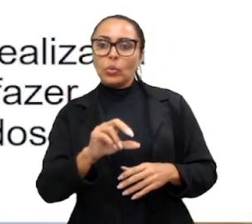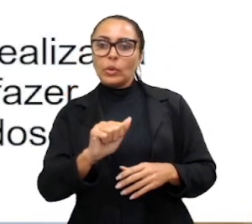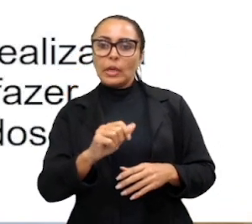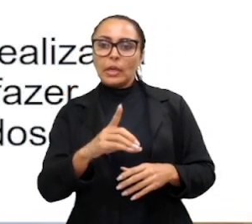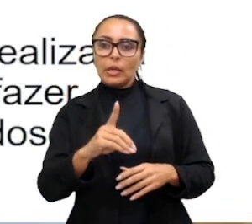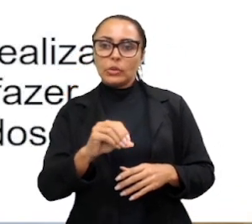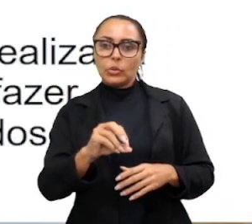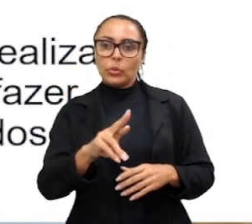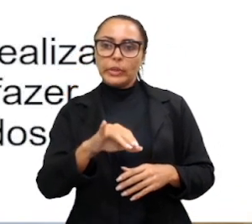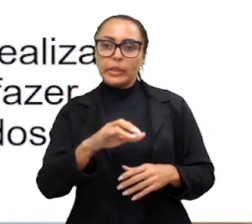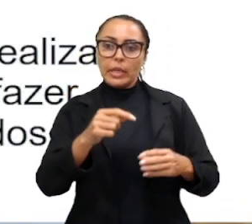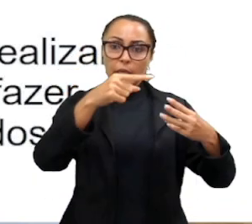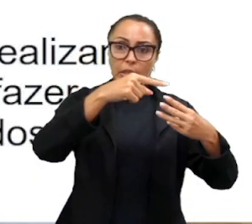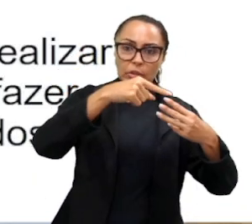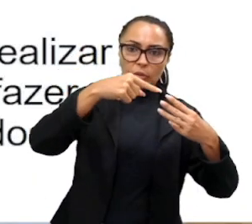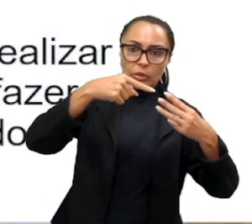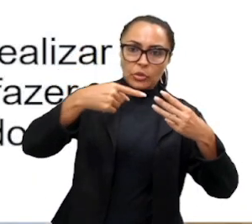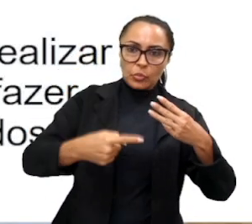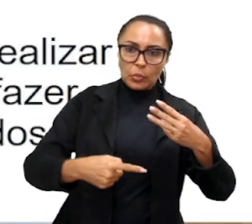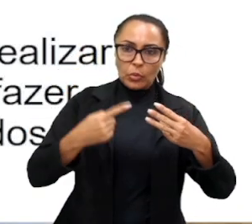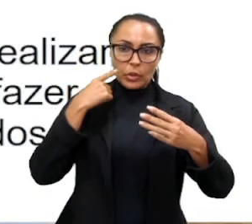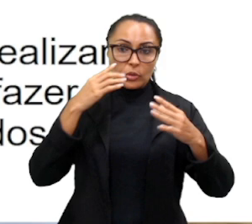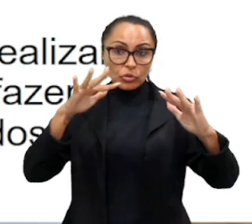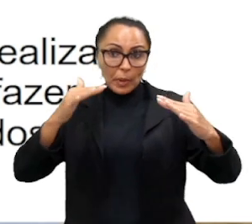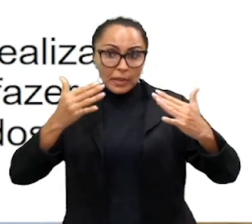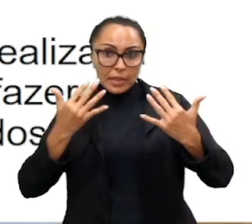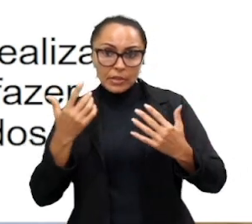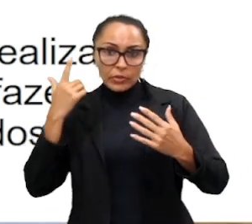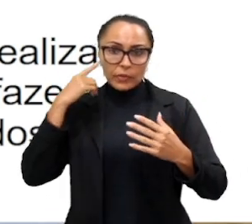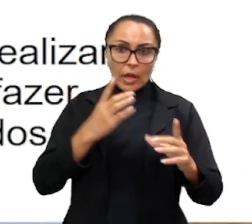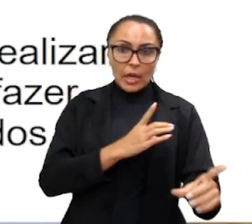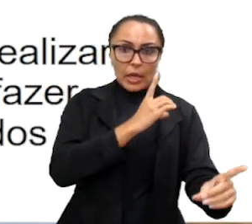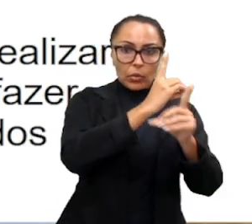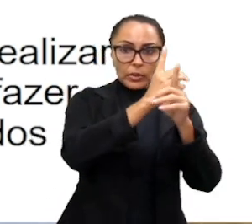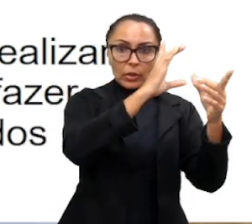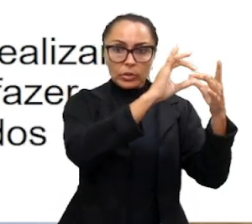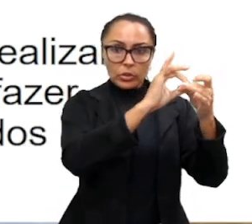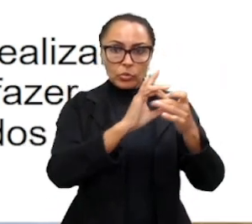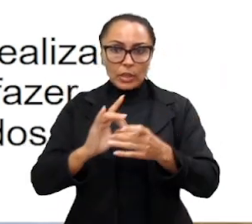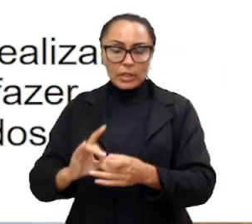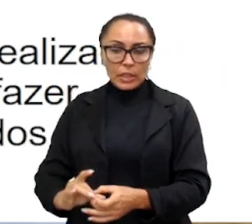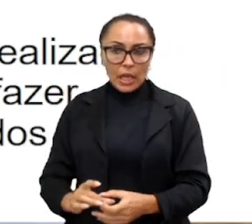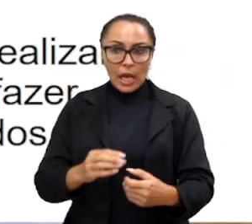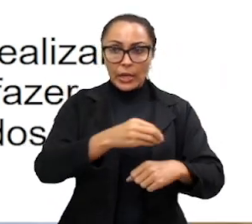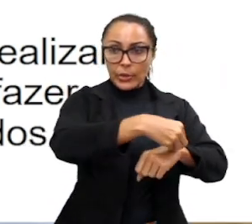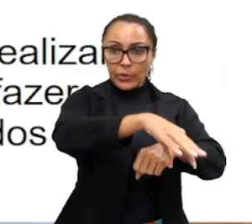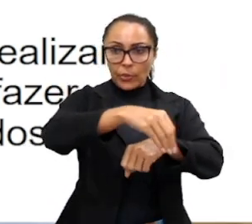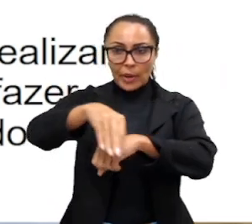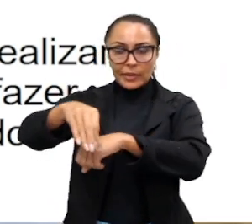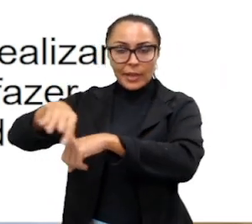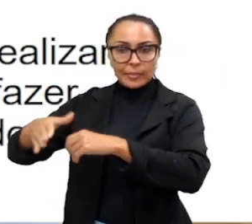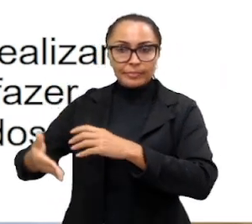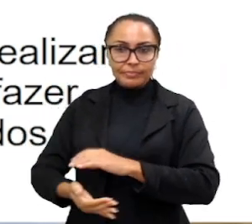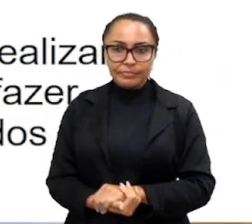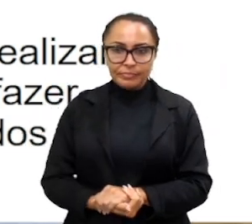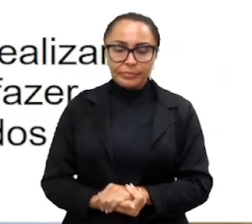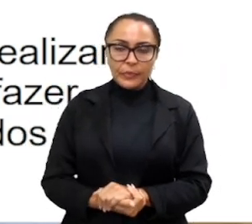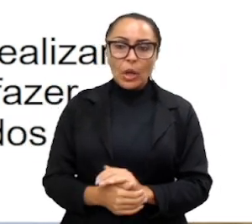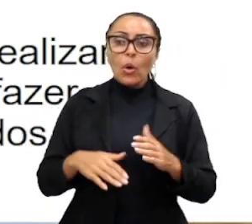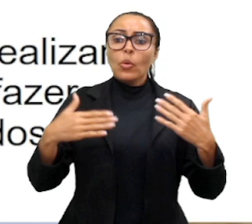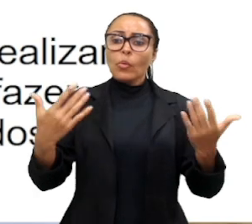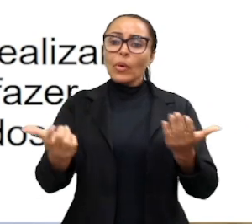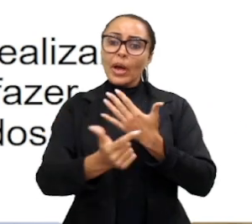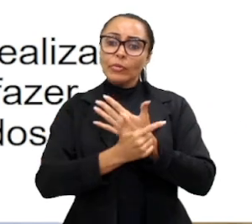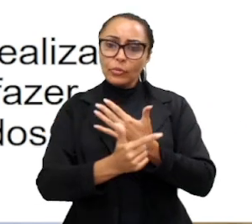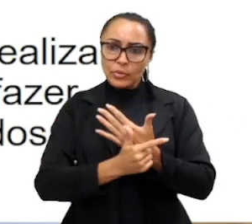pontos aí significativos que eu quero chamar a atenção de vocês: encontrar, contextualizar e compartilhar. Mas qual é a função